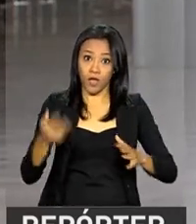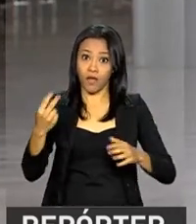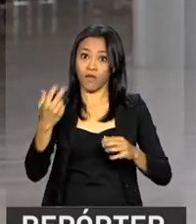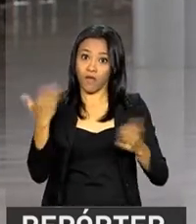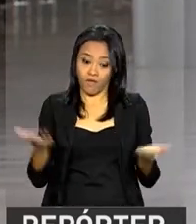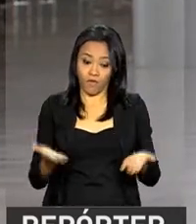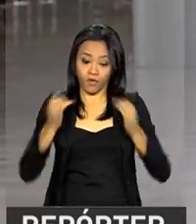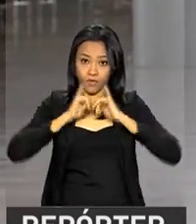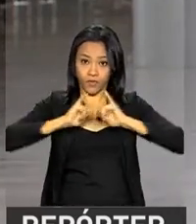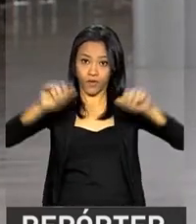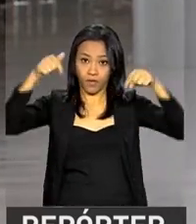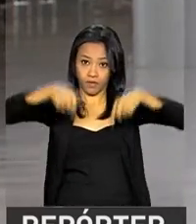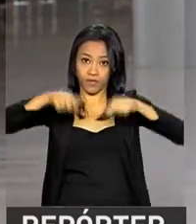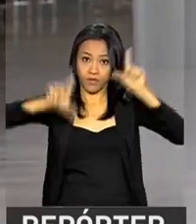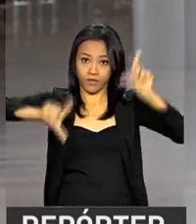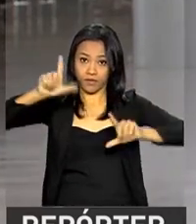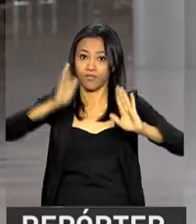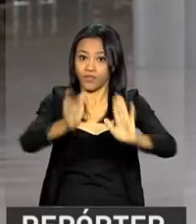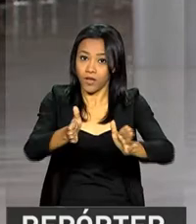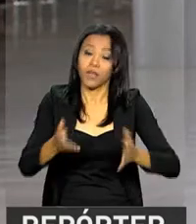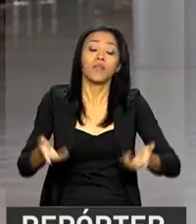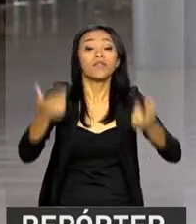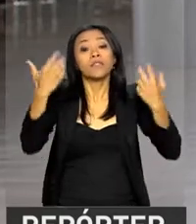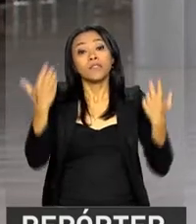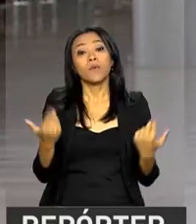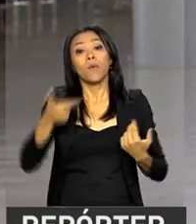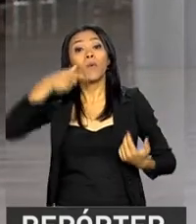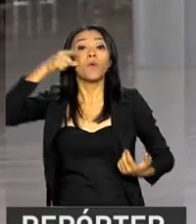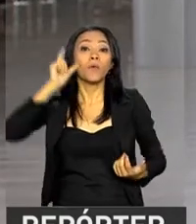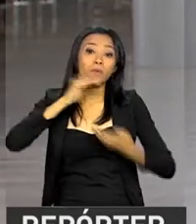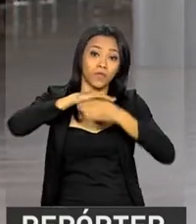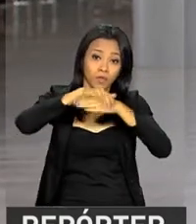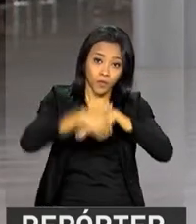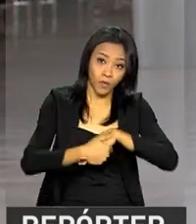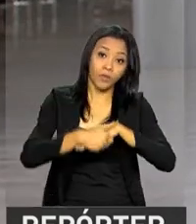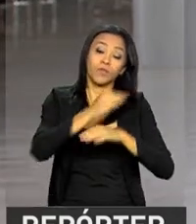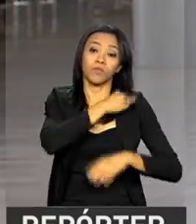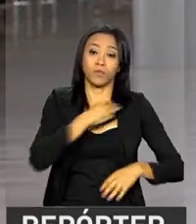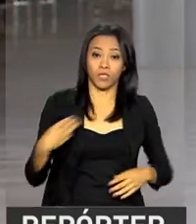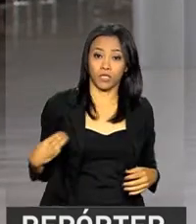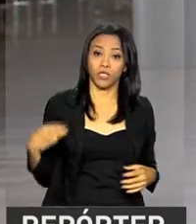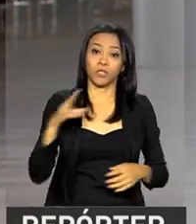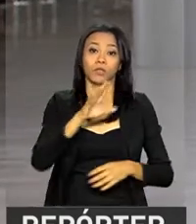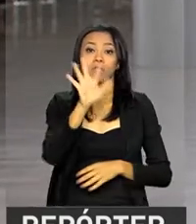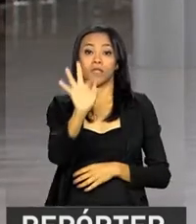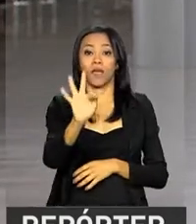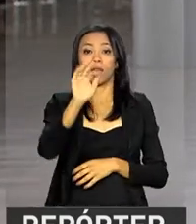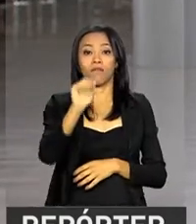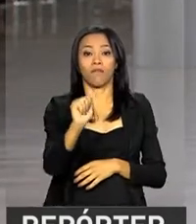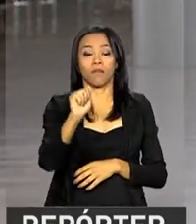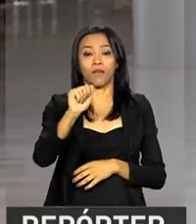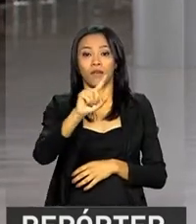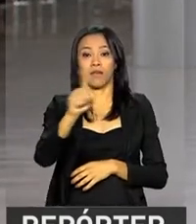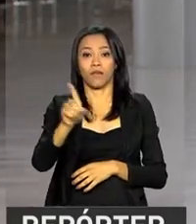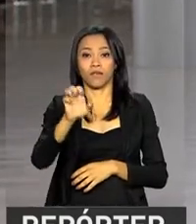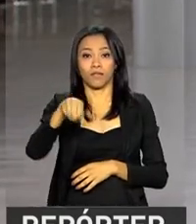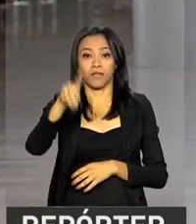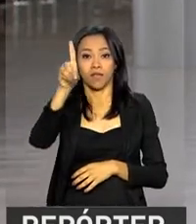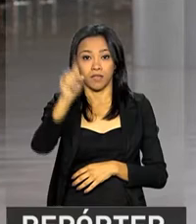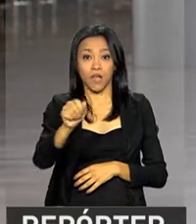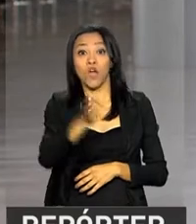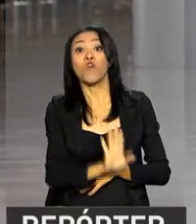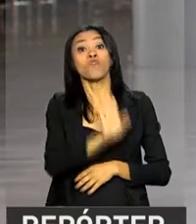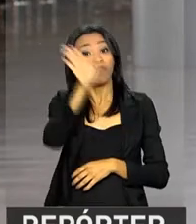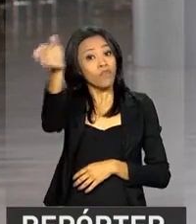no Repórter NBR. E ontem à noite, o ministro da Fazenda, Henrique Meirelles, esteve com o presidente Michel Temer em São Paulo para